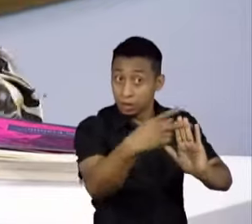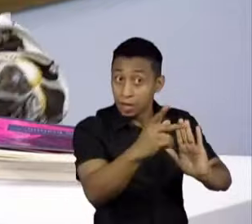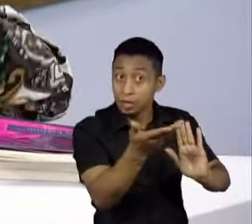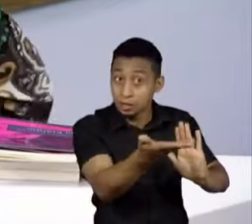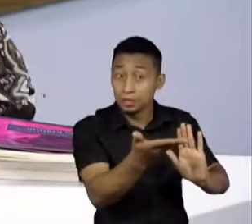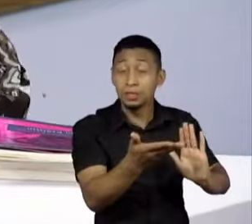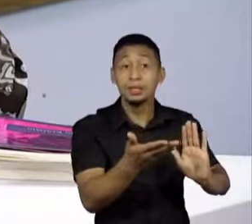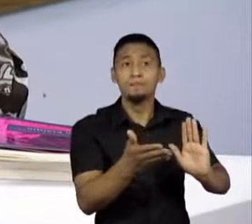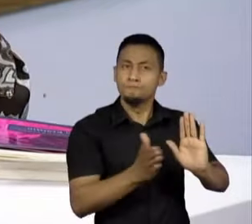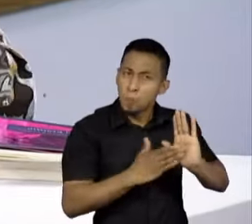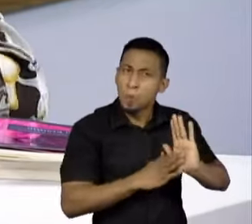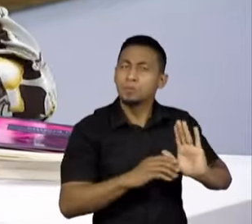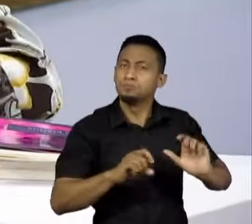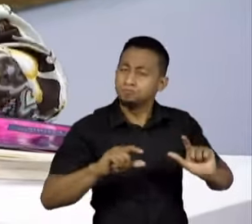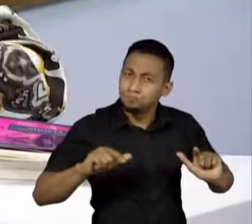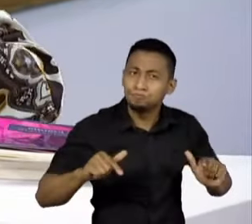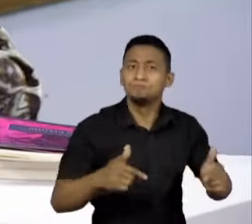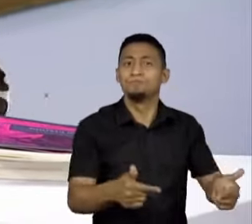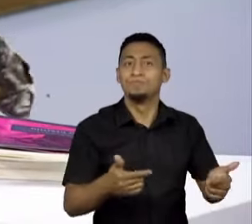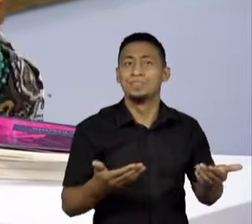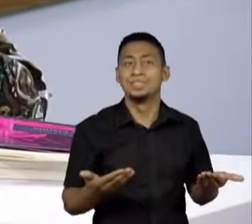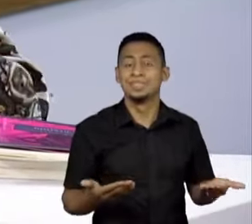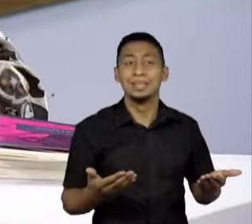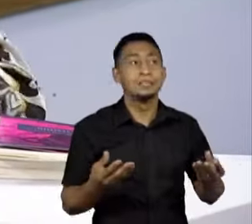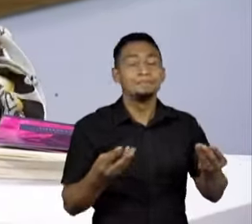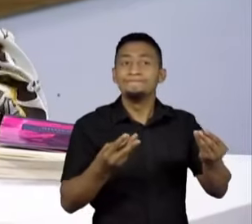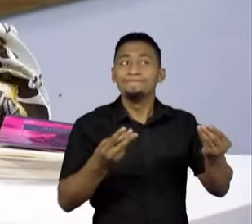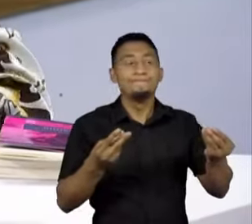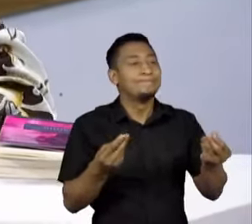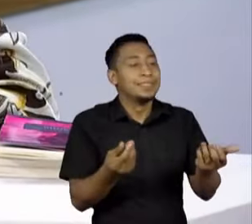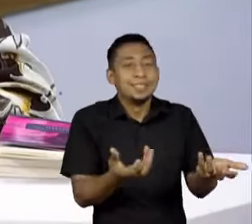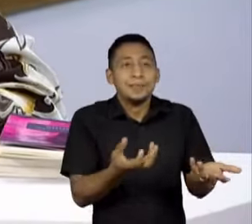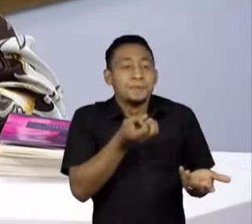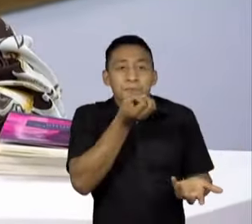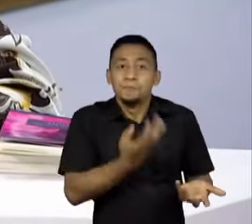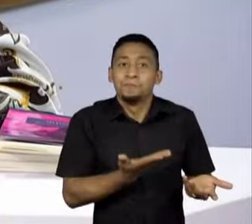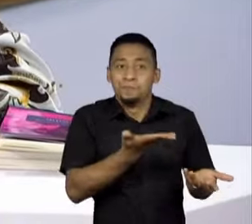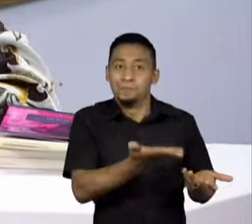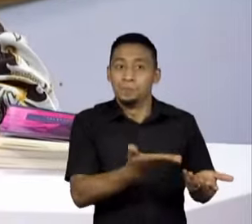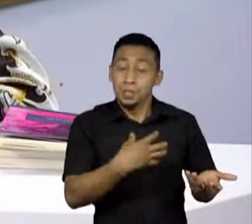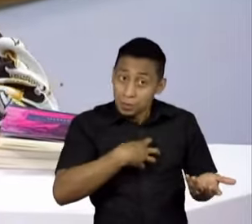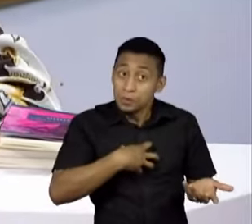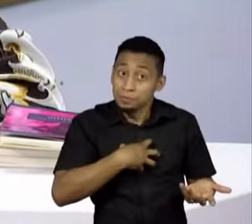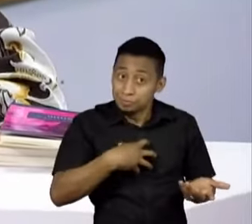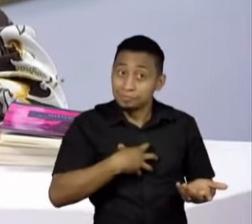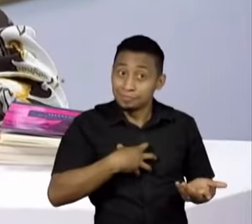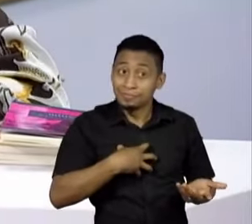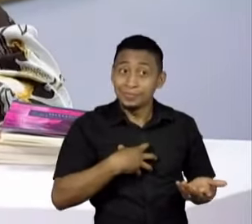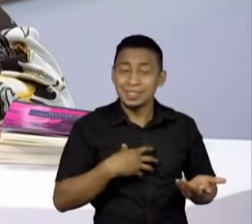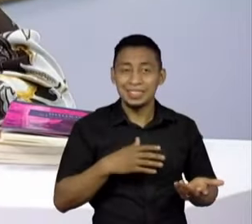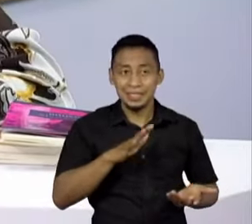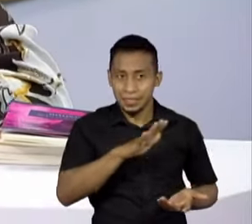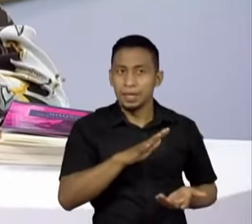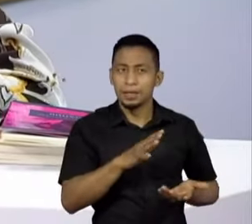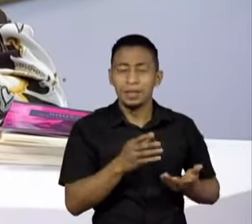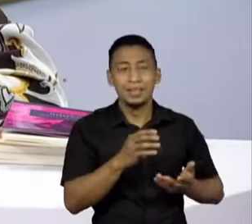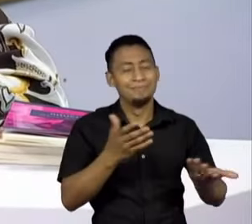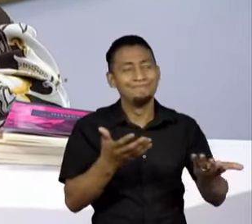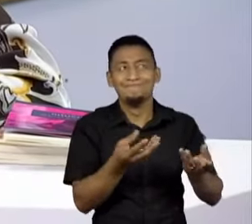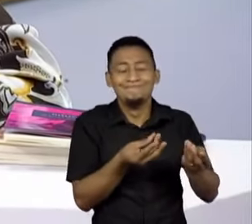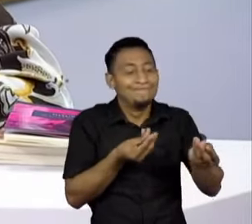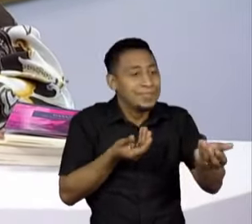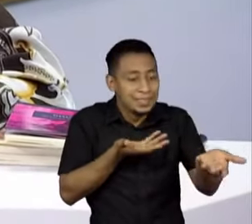relendo, uma proposta de ternura. Eu sinto que tem uma